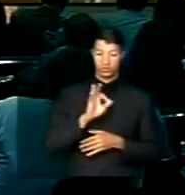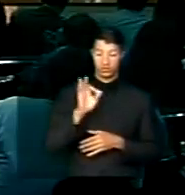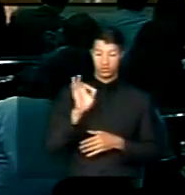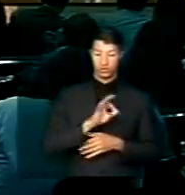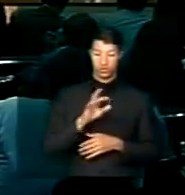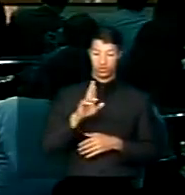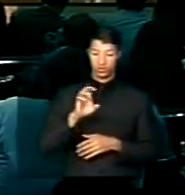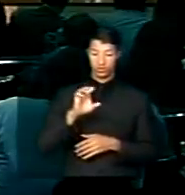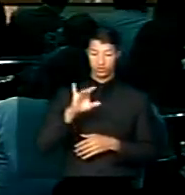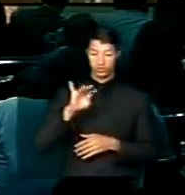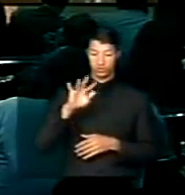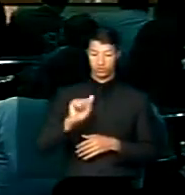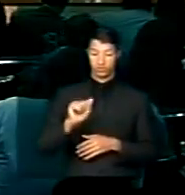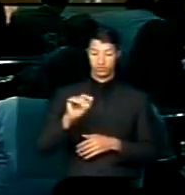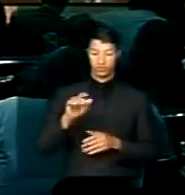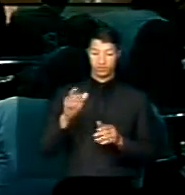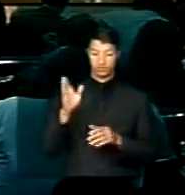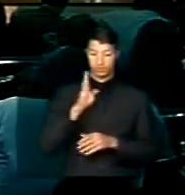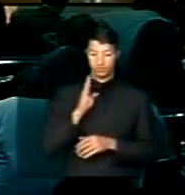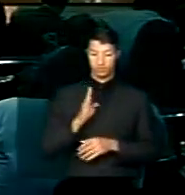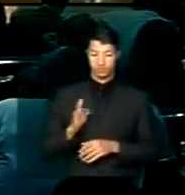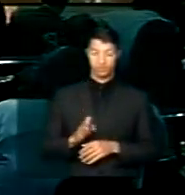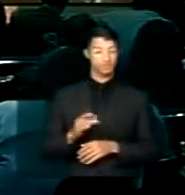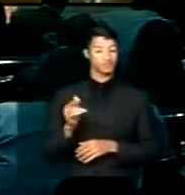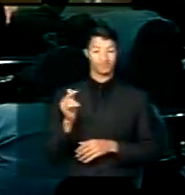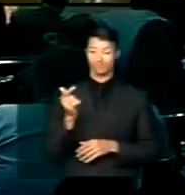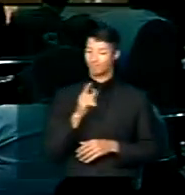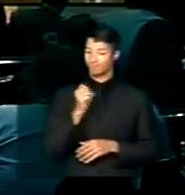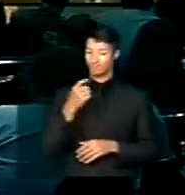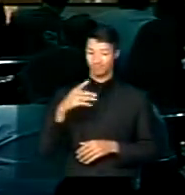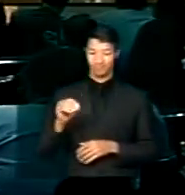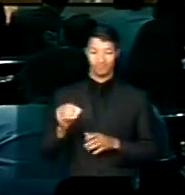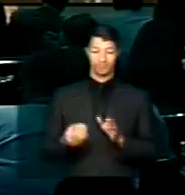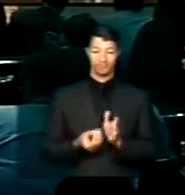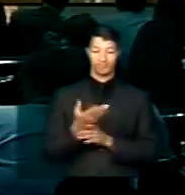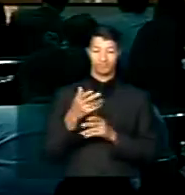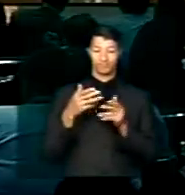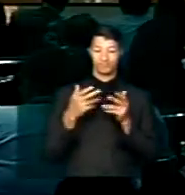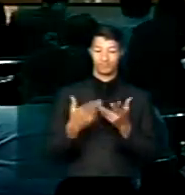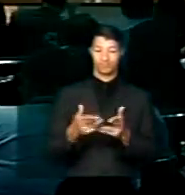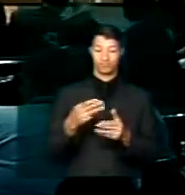45% da receita tributária brasileira não são repartidas com